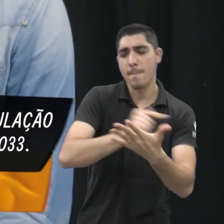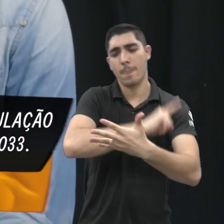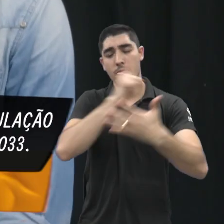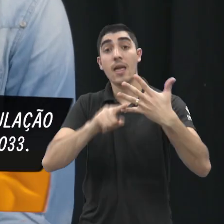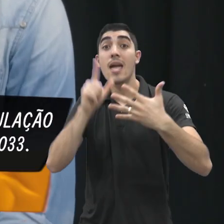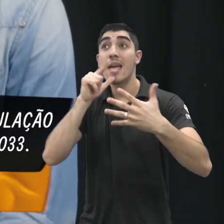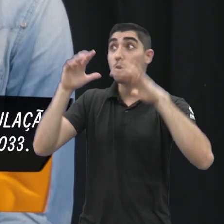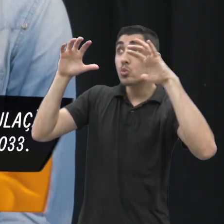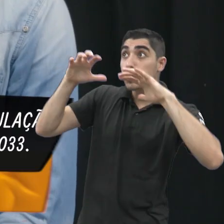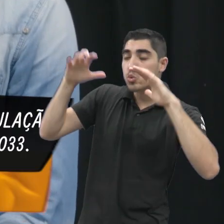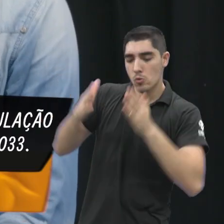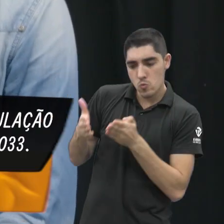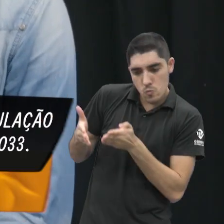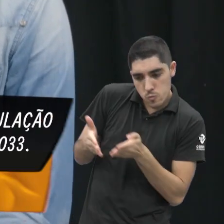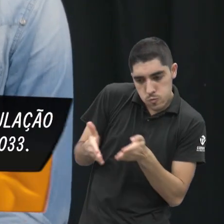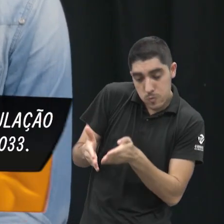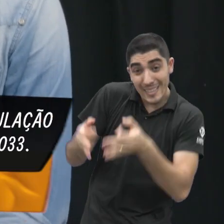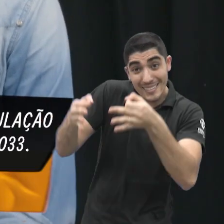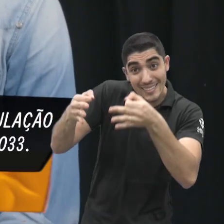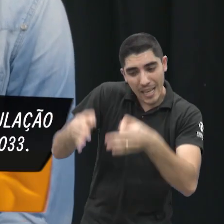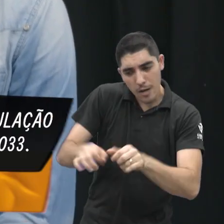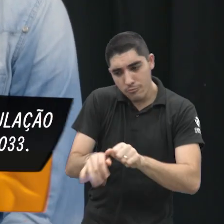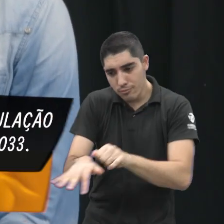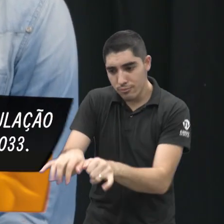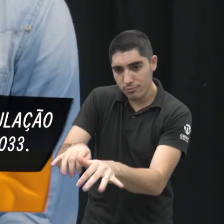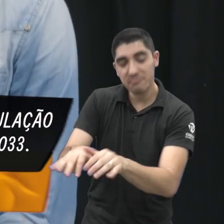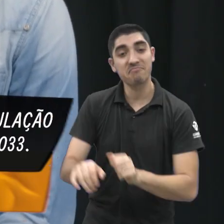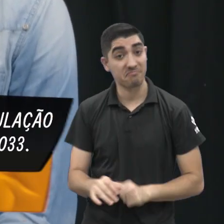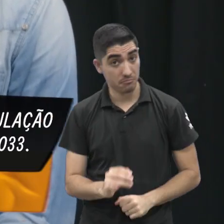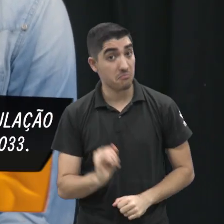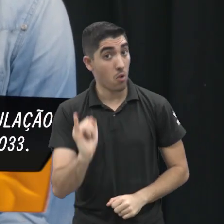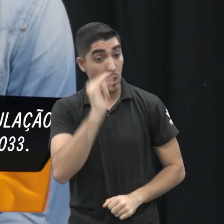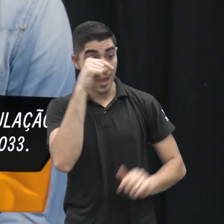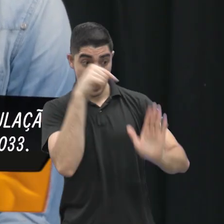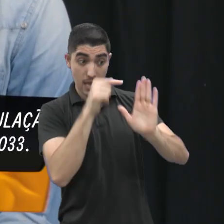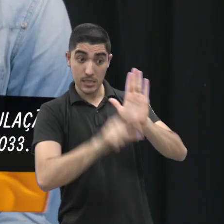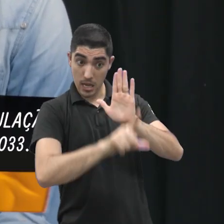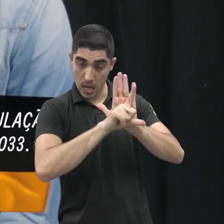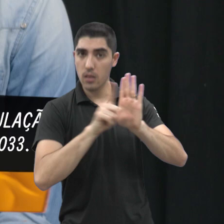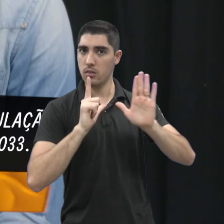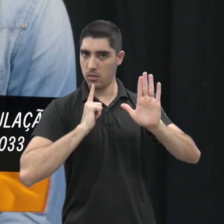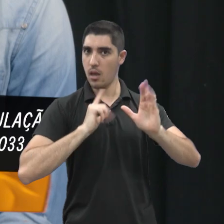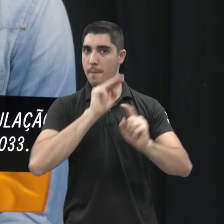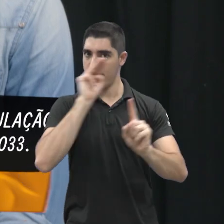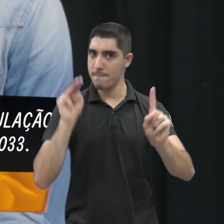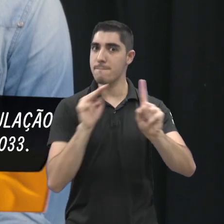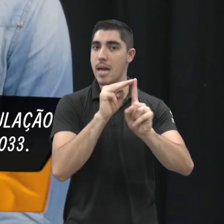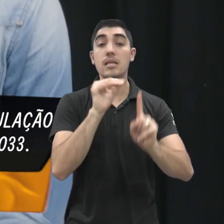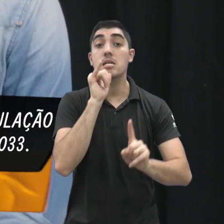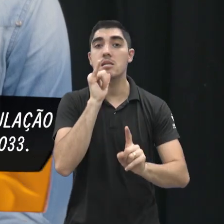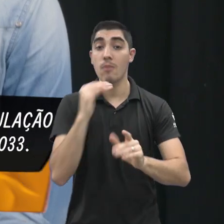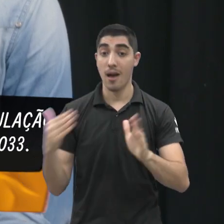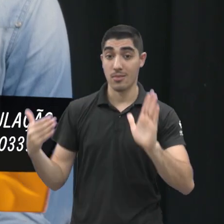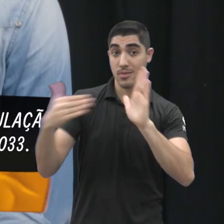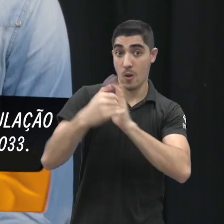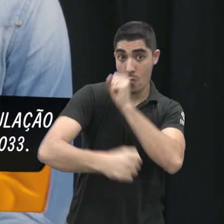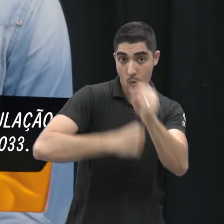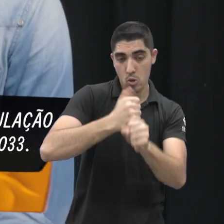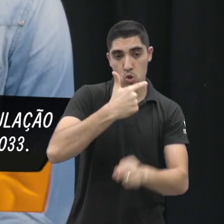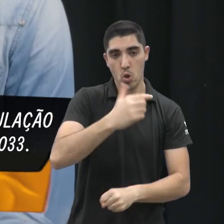chuva. Bastante coisa, né, Samu? O Marco Legal também estabelece algumas metas. Até